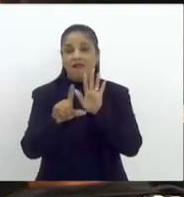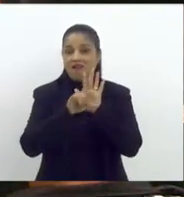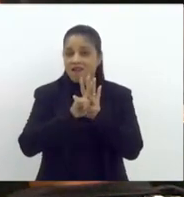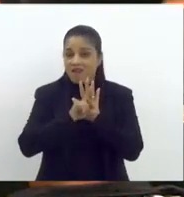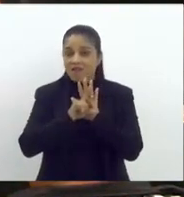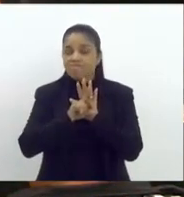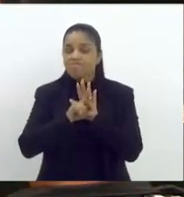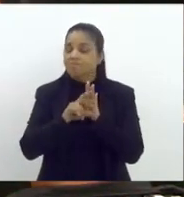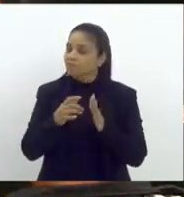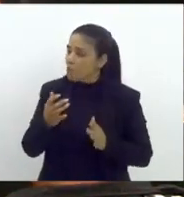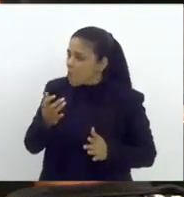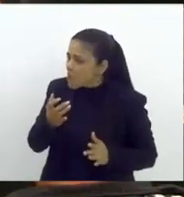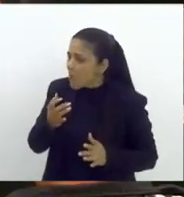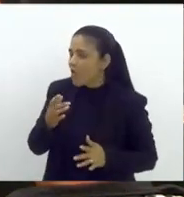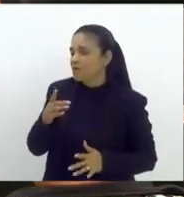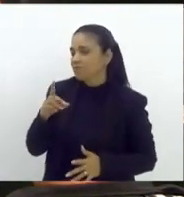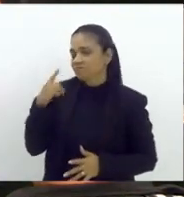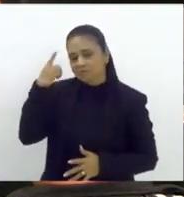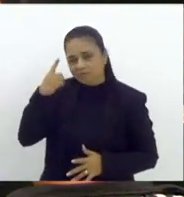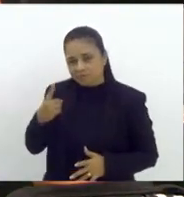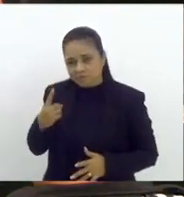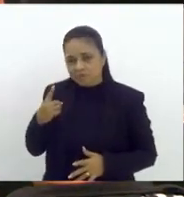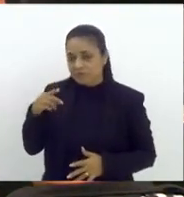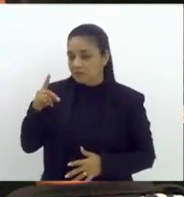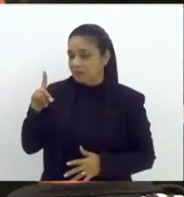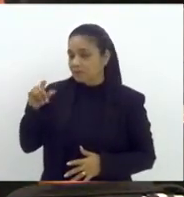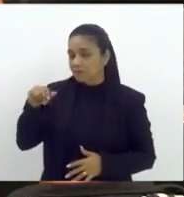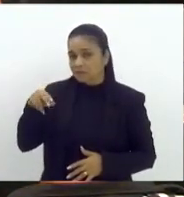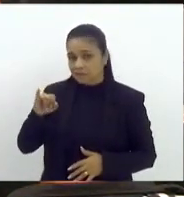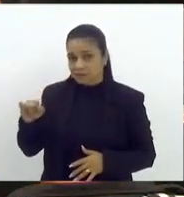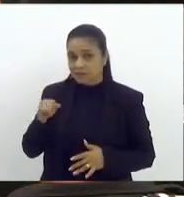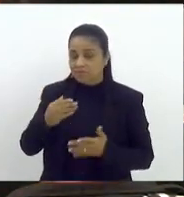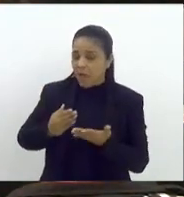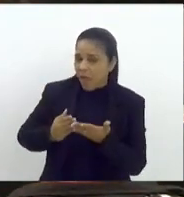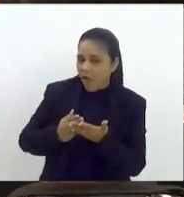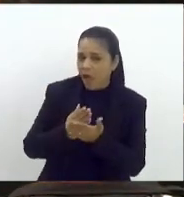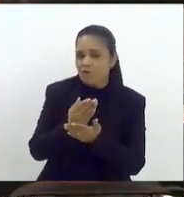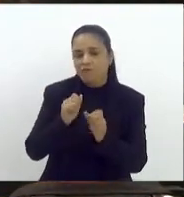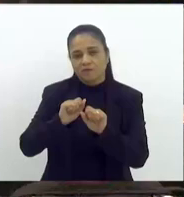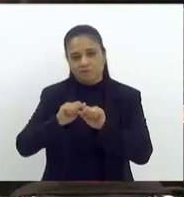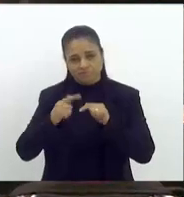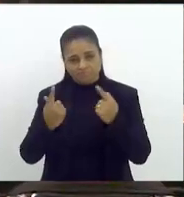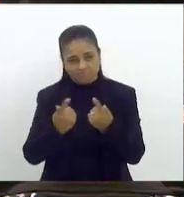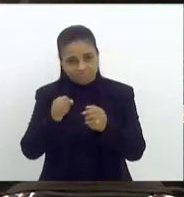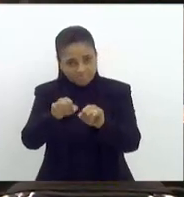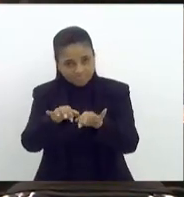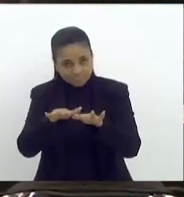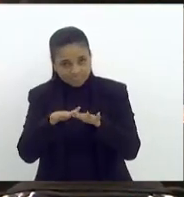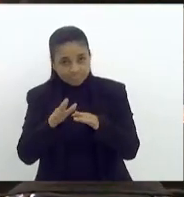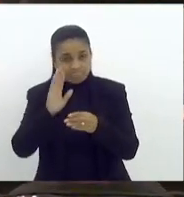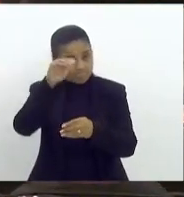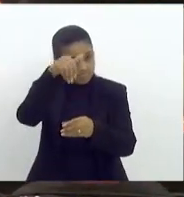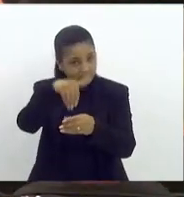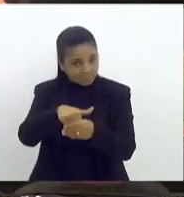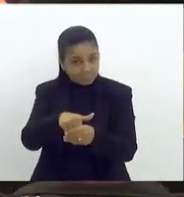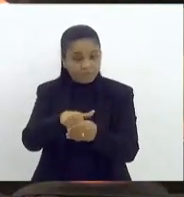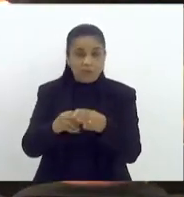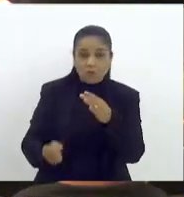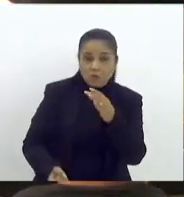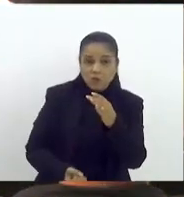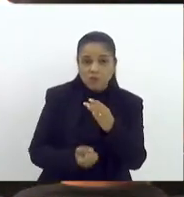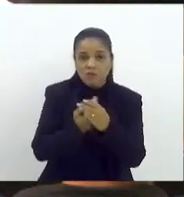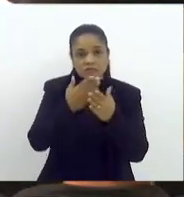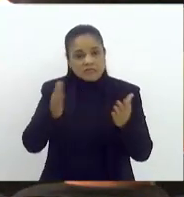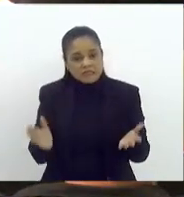deputada Dani Monteiro que a gente trabalha junto para provar no âmbito da Assembleia Legislativa é a lei que cria o